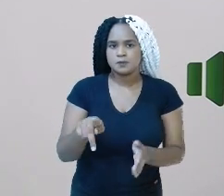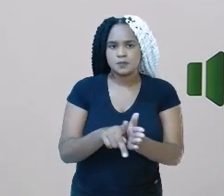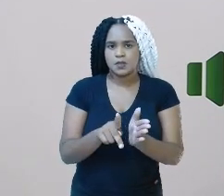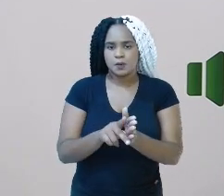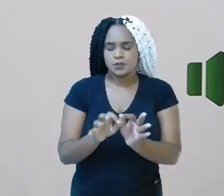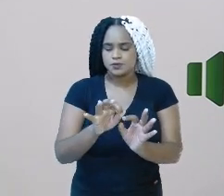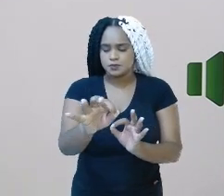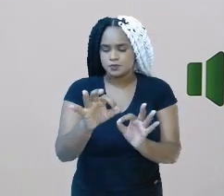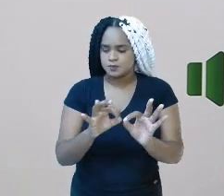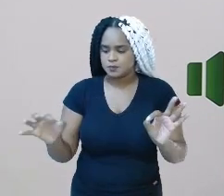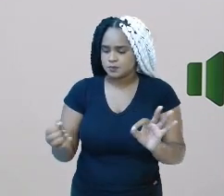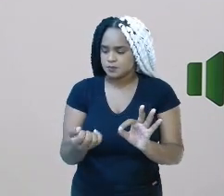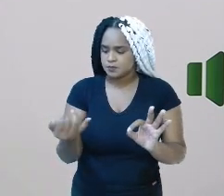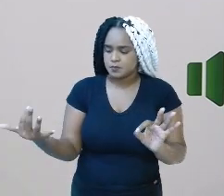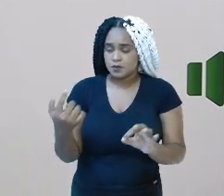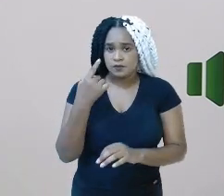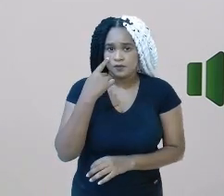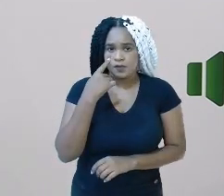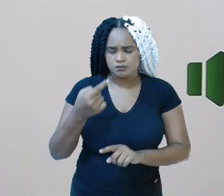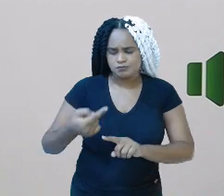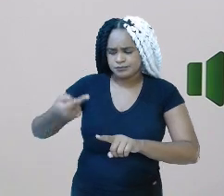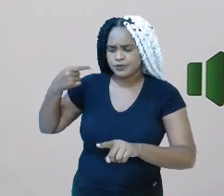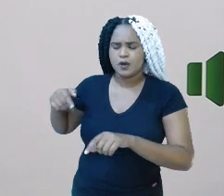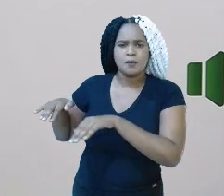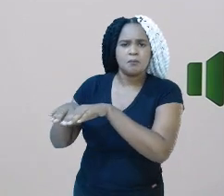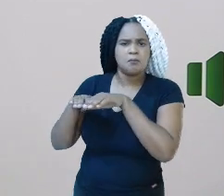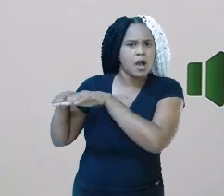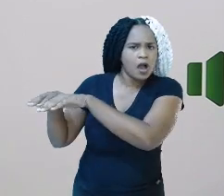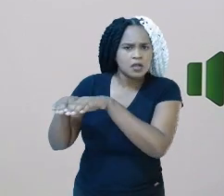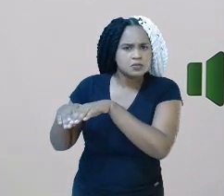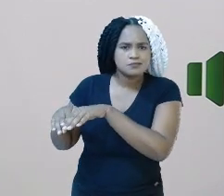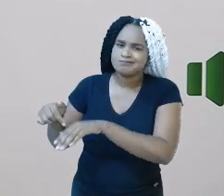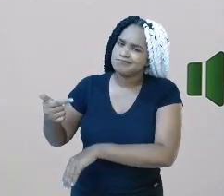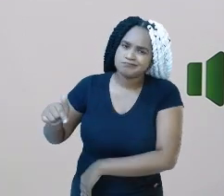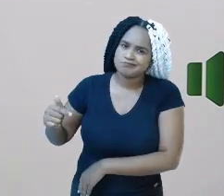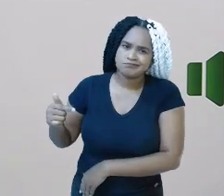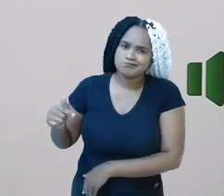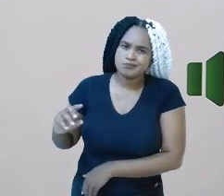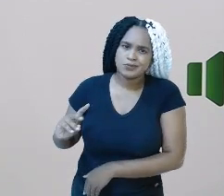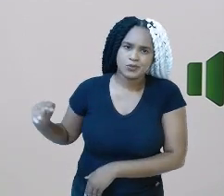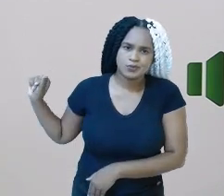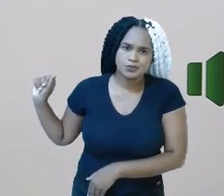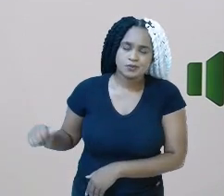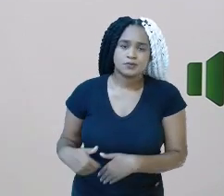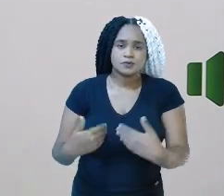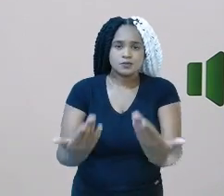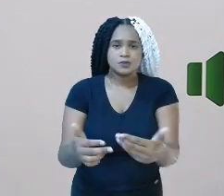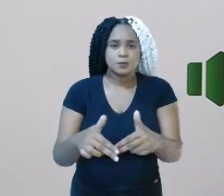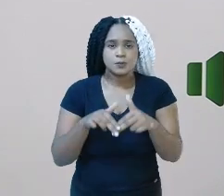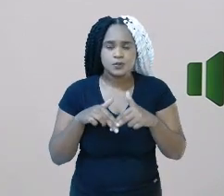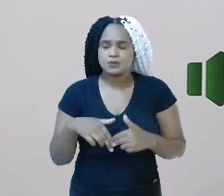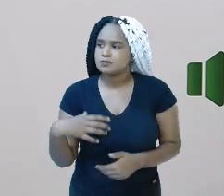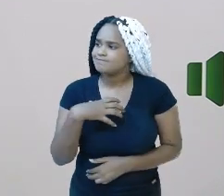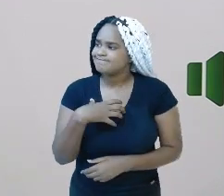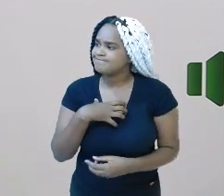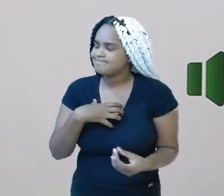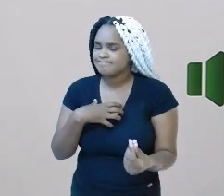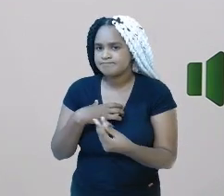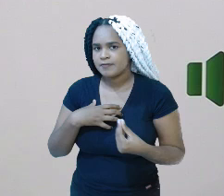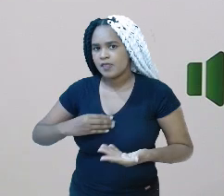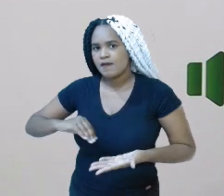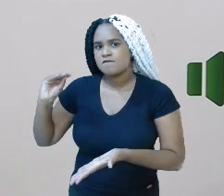anos atrás não existia um padrão específico de medida. Então, eles começaram a sentir daí